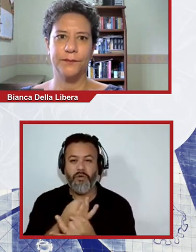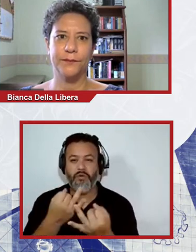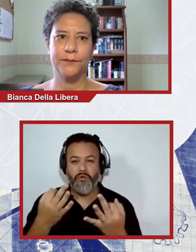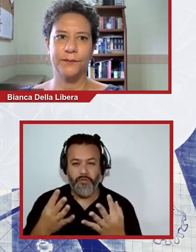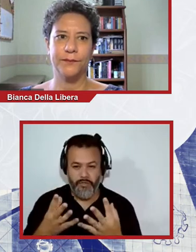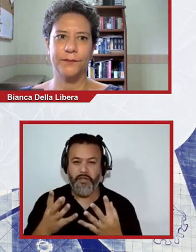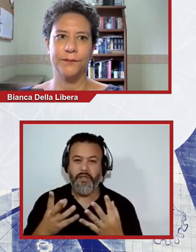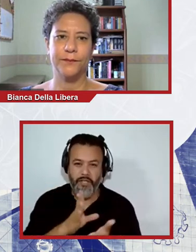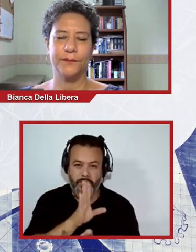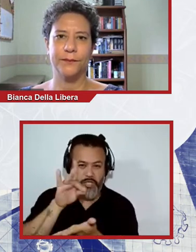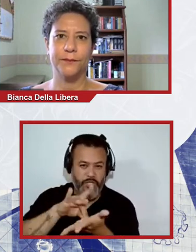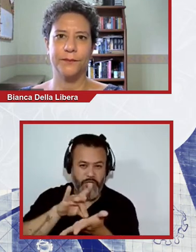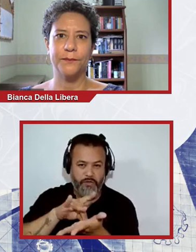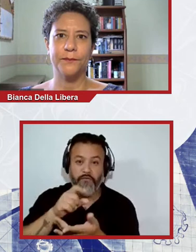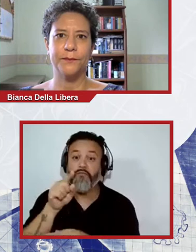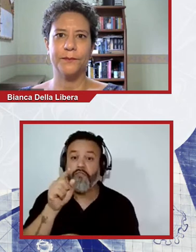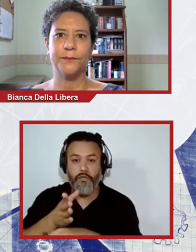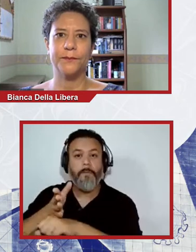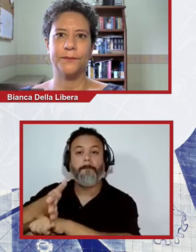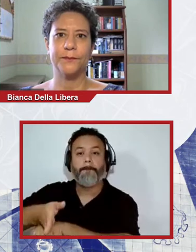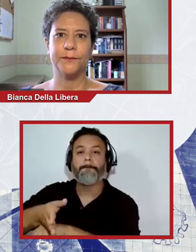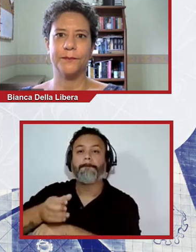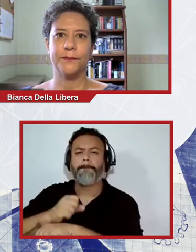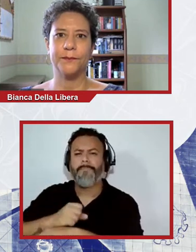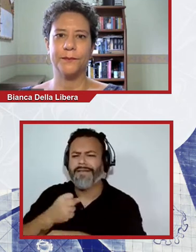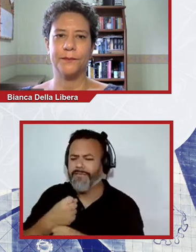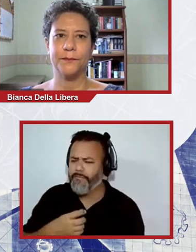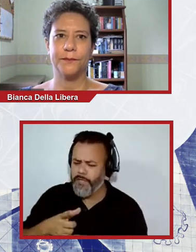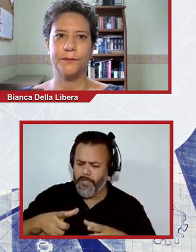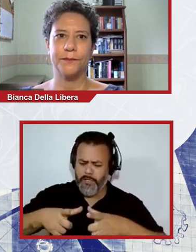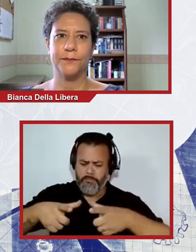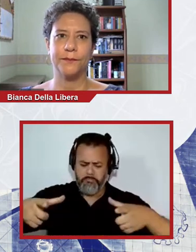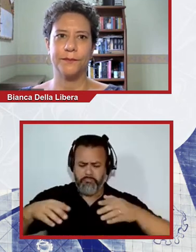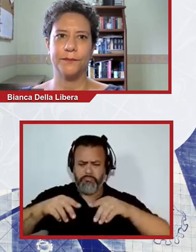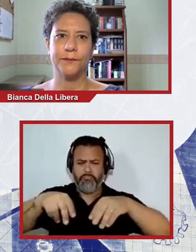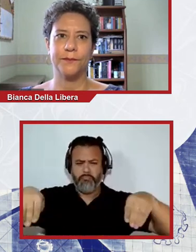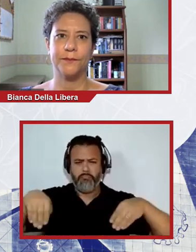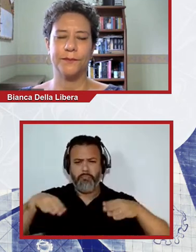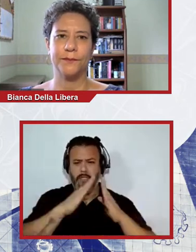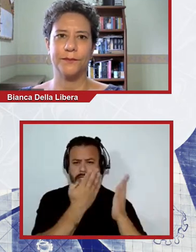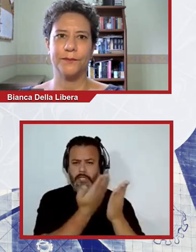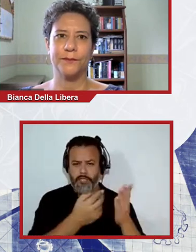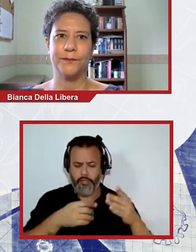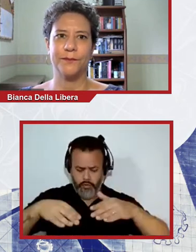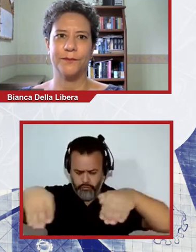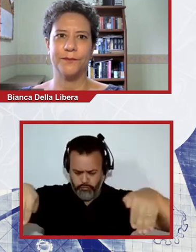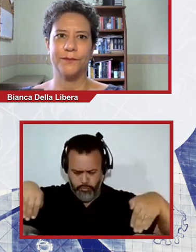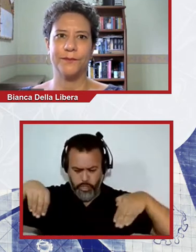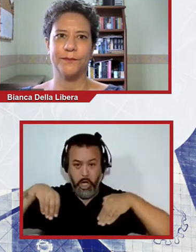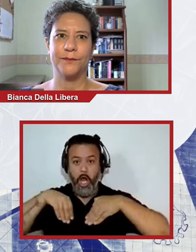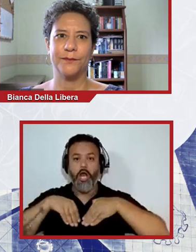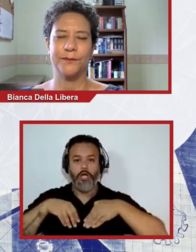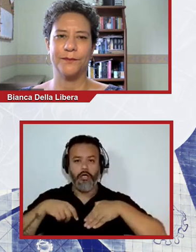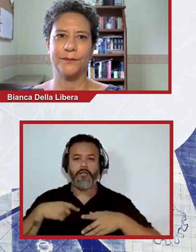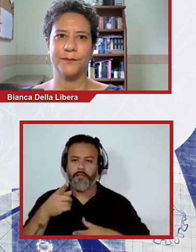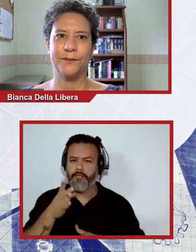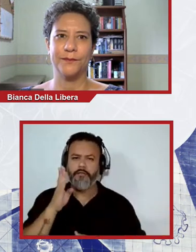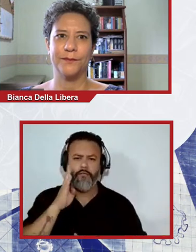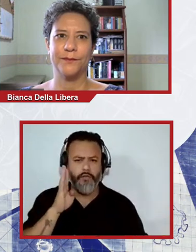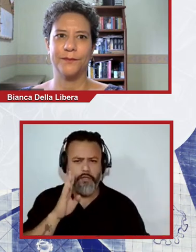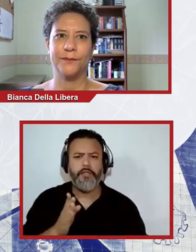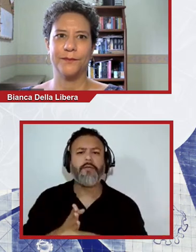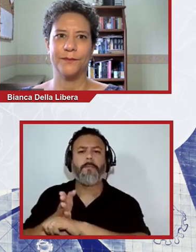participou. Foi numa sala grande, com uma opção de cegos, uma opção de ajudantes. Foi bem legal que você participou. É bem legal,